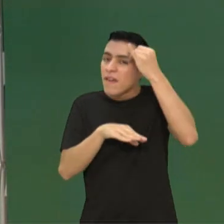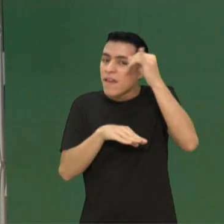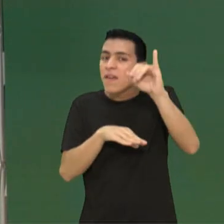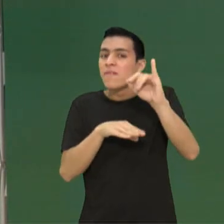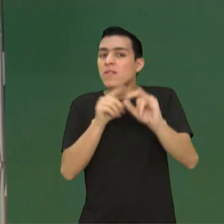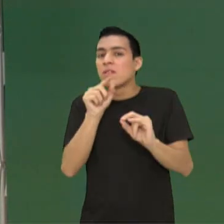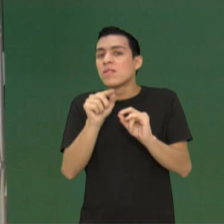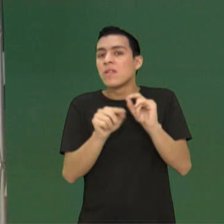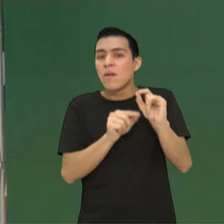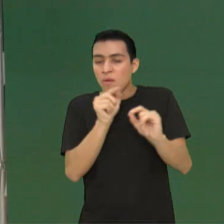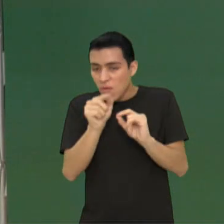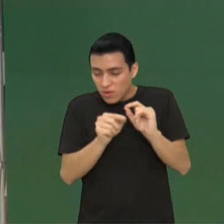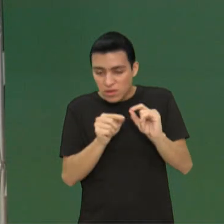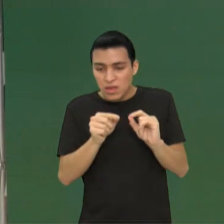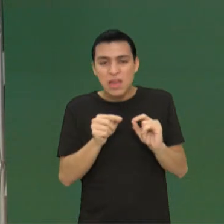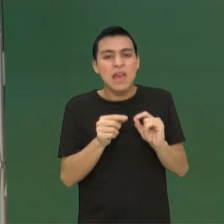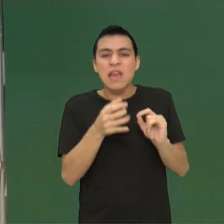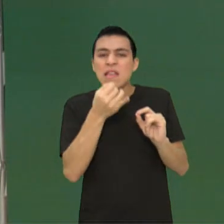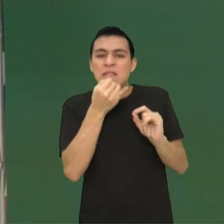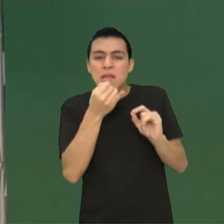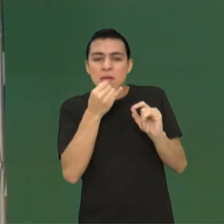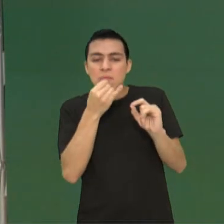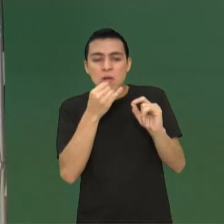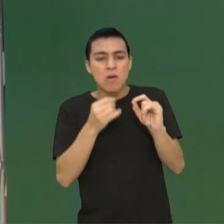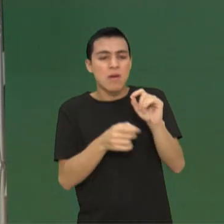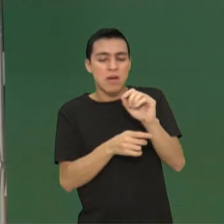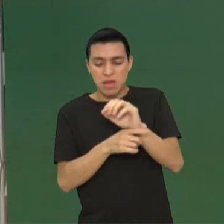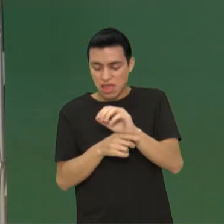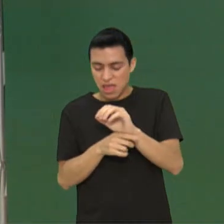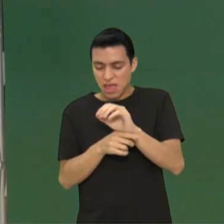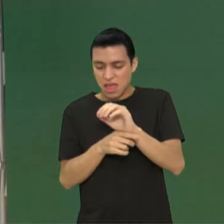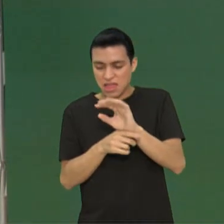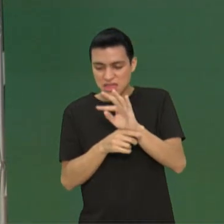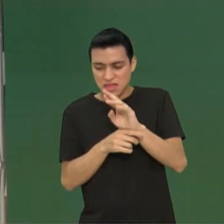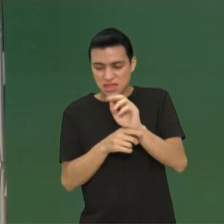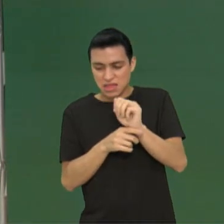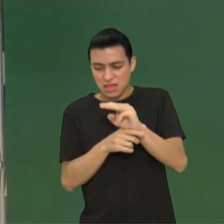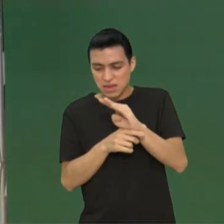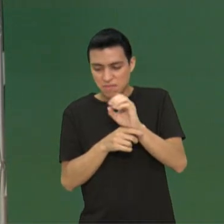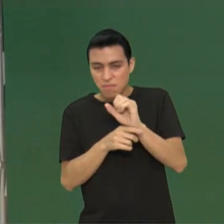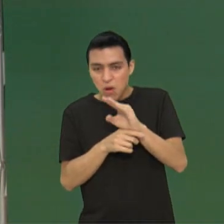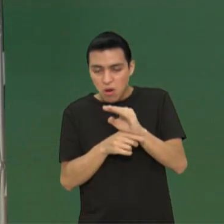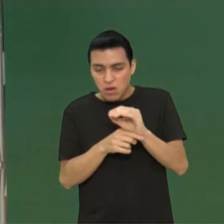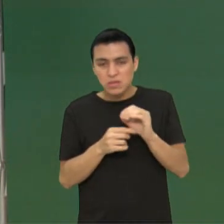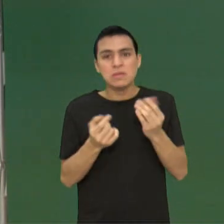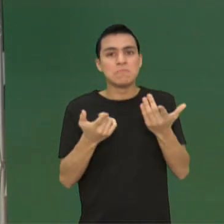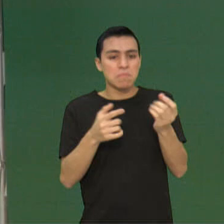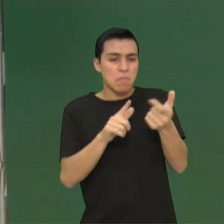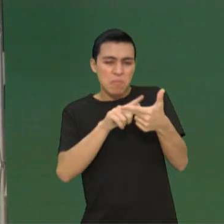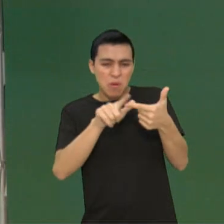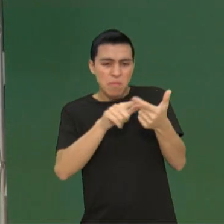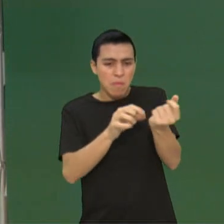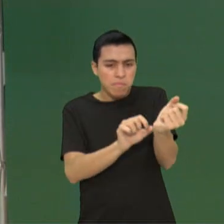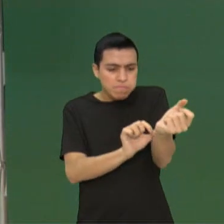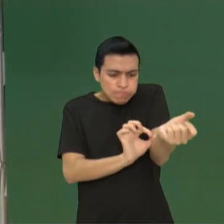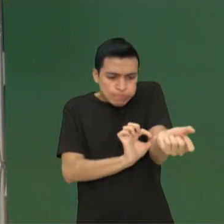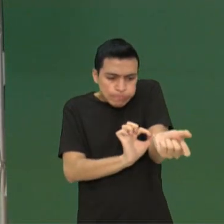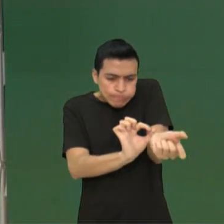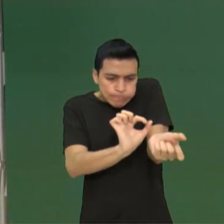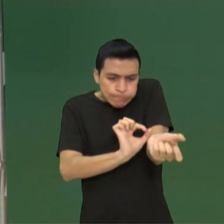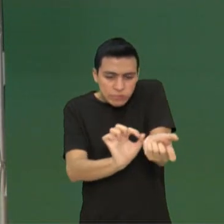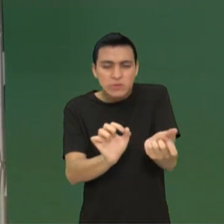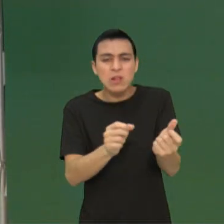anticoagulante. Tratamentos de trombose dependem de heparina. Heparina, que hoje é obtida a partir do intestino